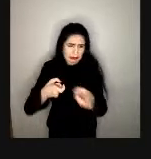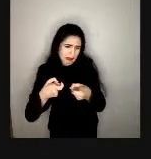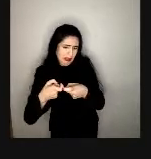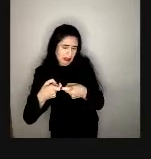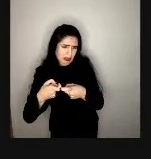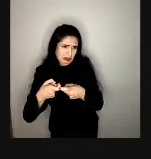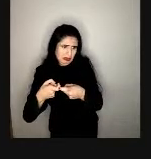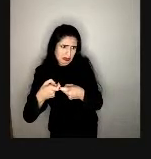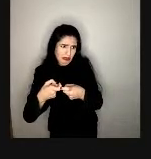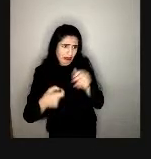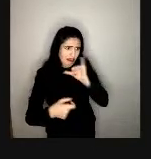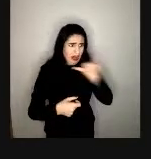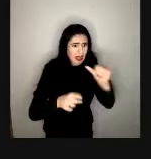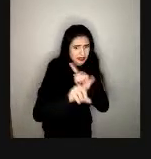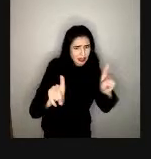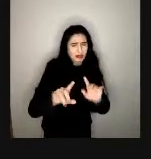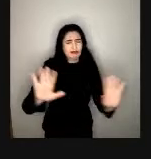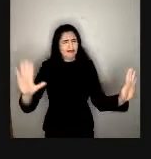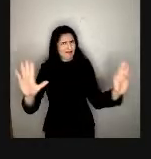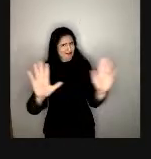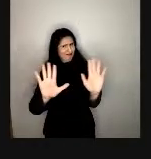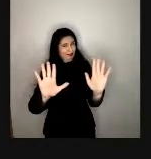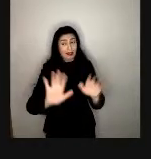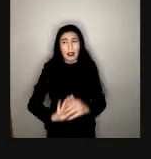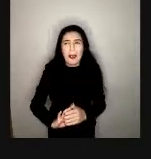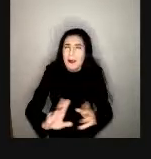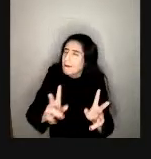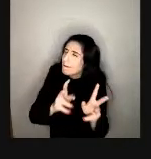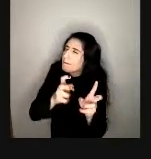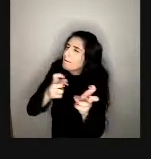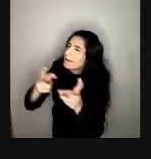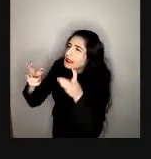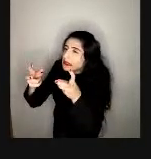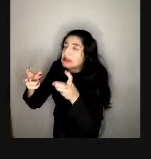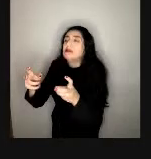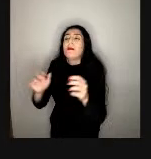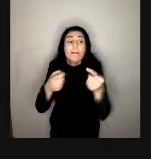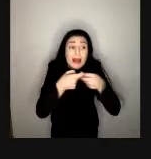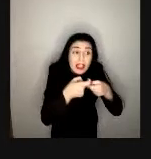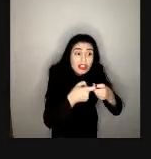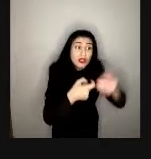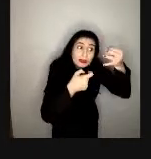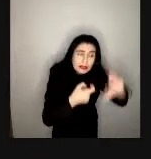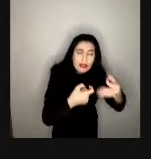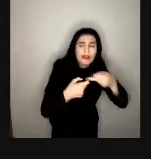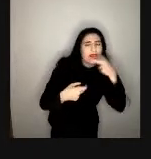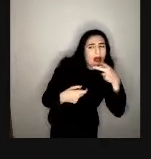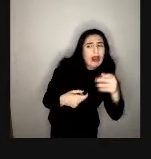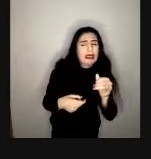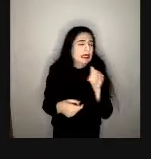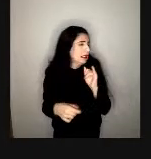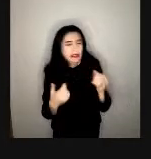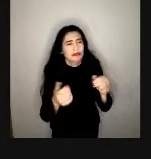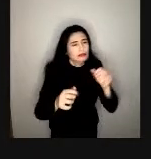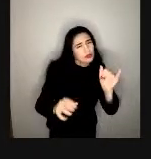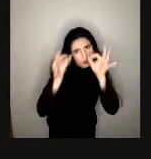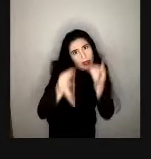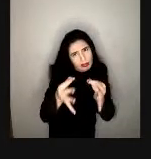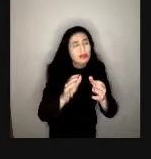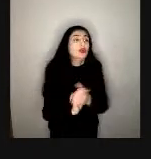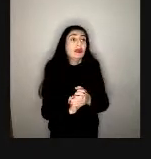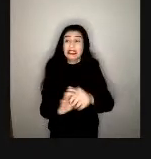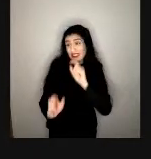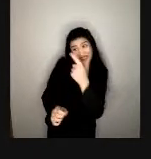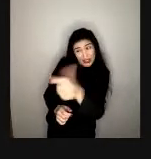médica não percebeu que tinha que ter falado para ela, olha, vai lá, se não tiver, você volta aqui. Né?